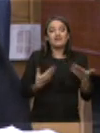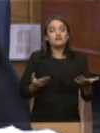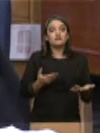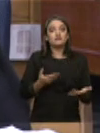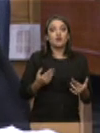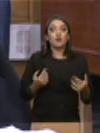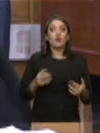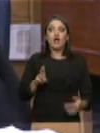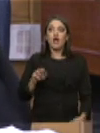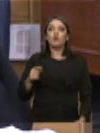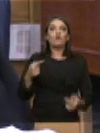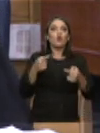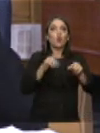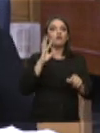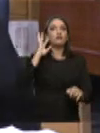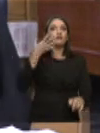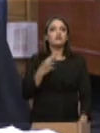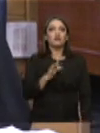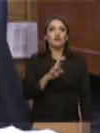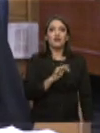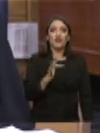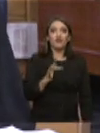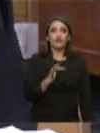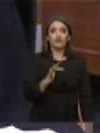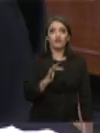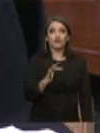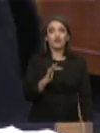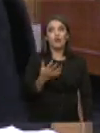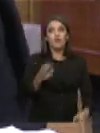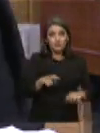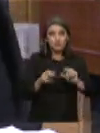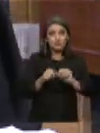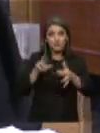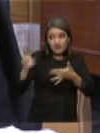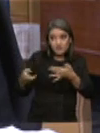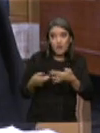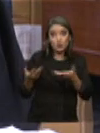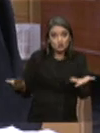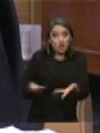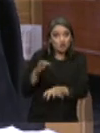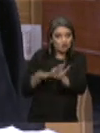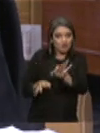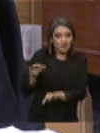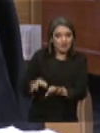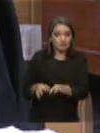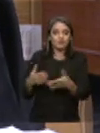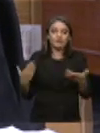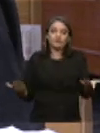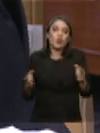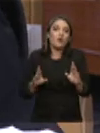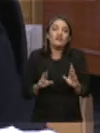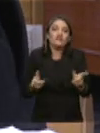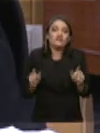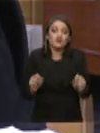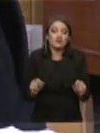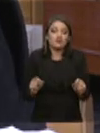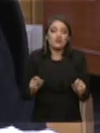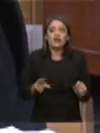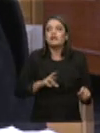decisão que a União manejou o recurso extraordinário que nós estamos julgando hoje. Portanto, a diferença aqui entre modular e não, não é